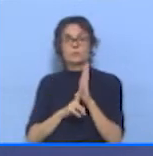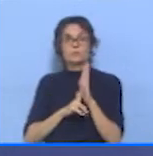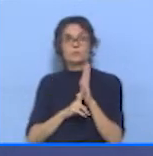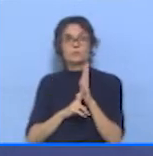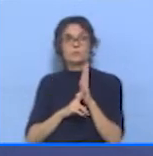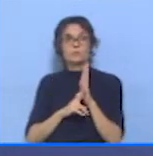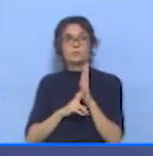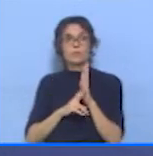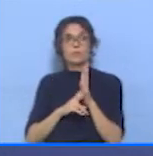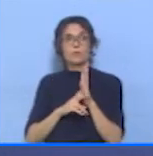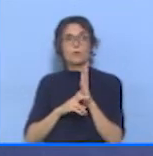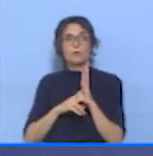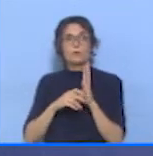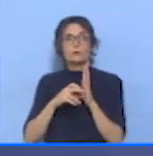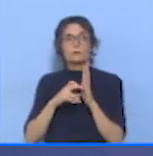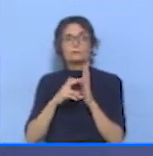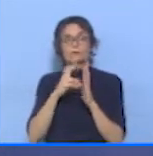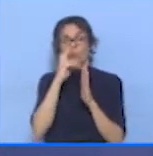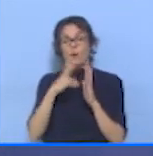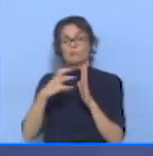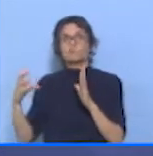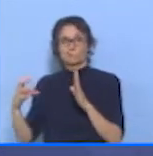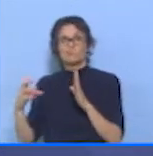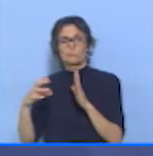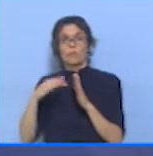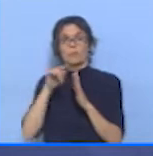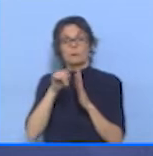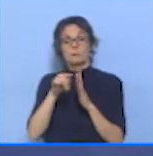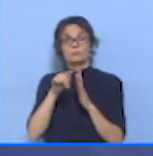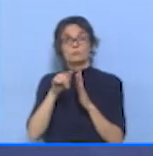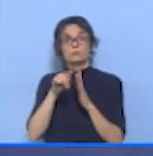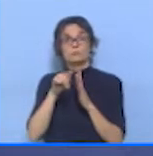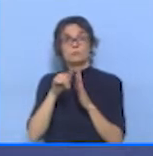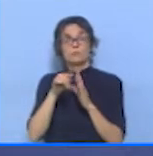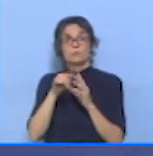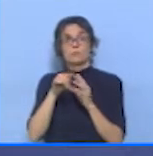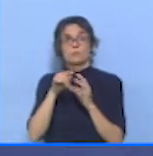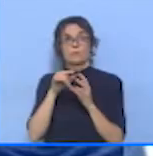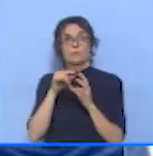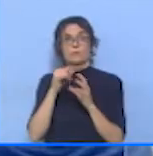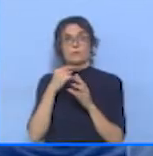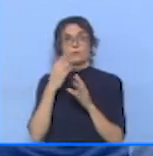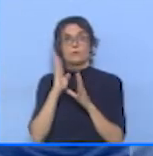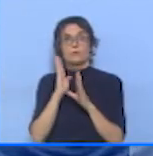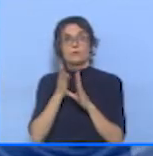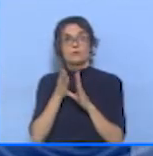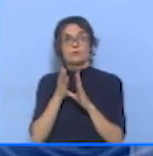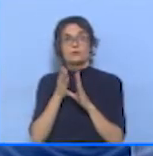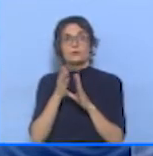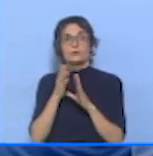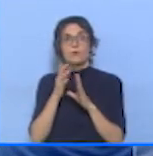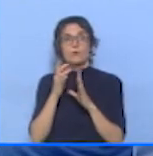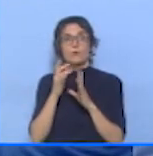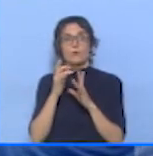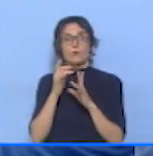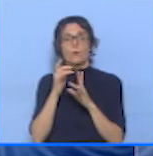comunidades. E isso penso que é o caminho a seguir, tendo em conta que, inclusive, é como uma vez disse um padre jesuíta irlandês que trabalha há mais